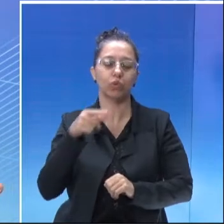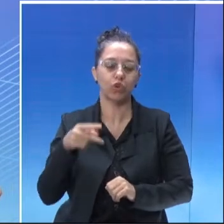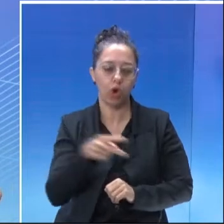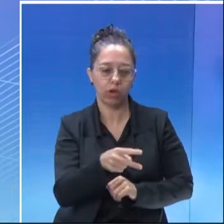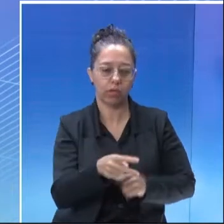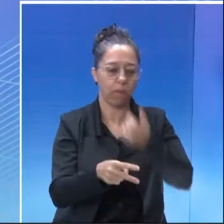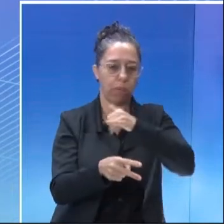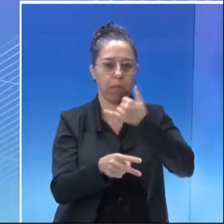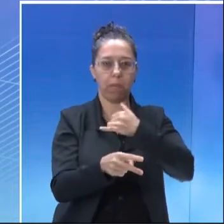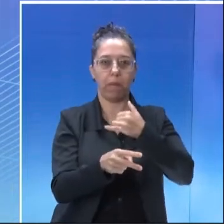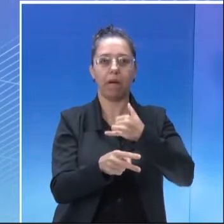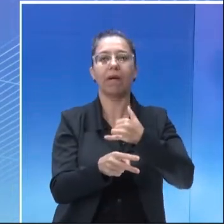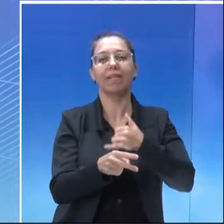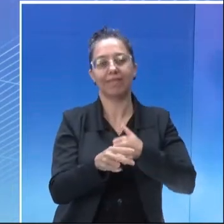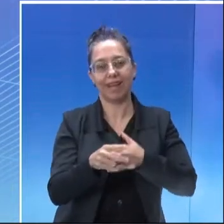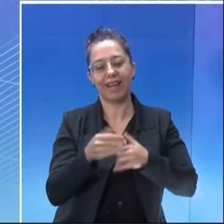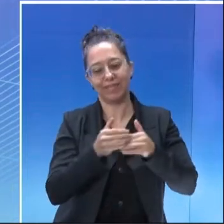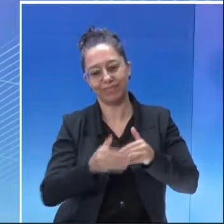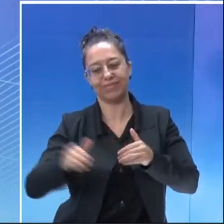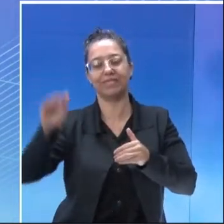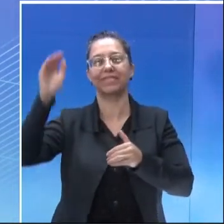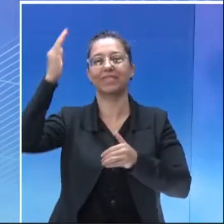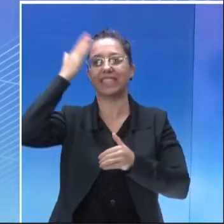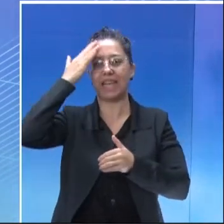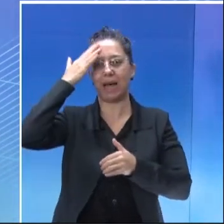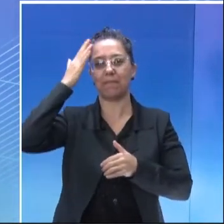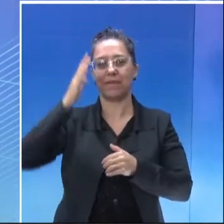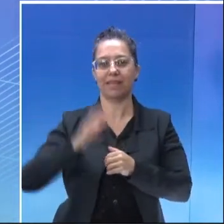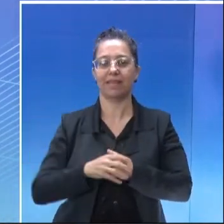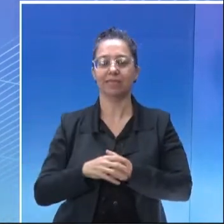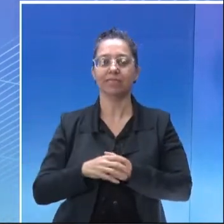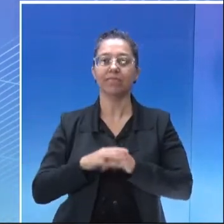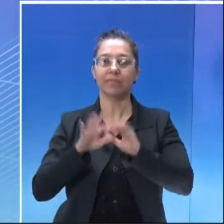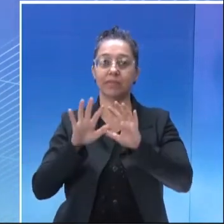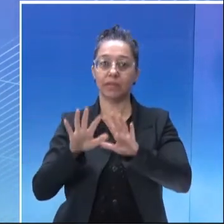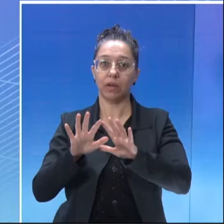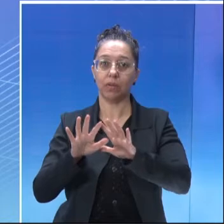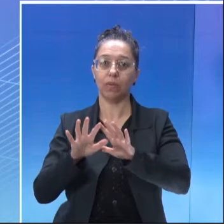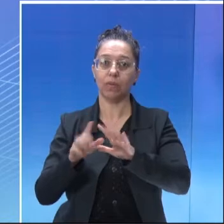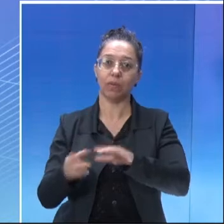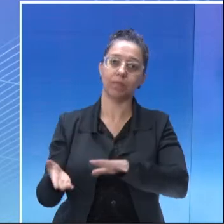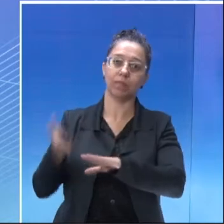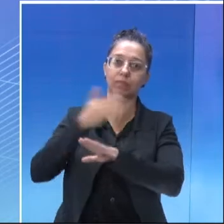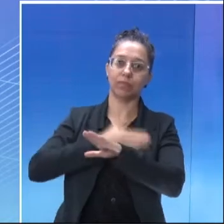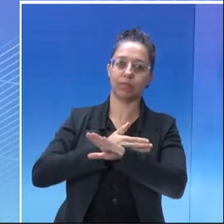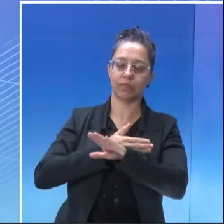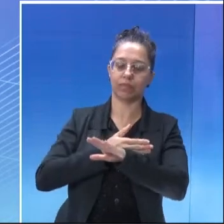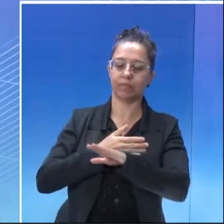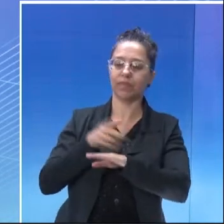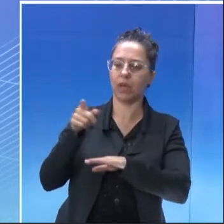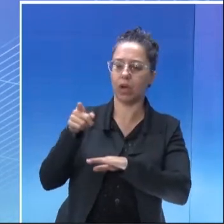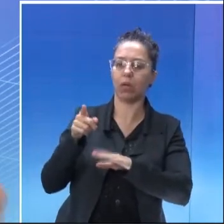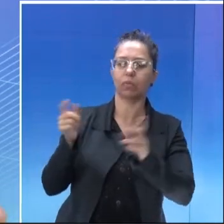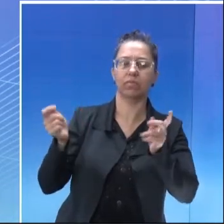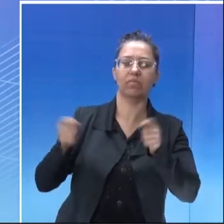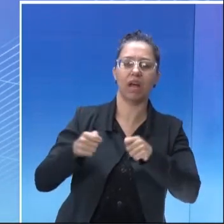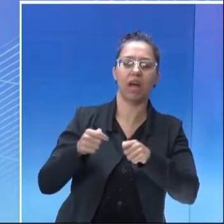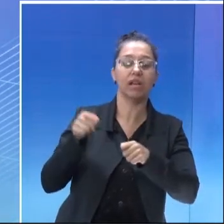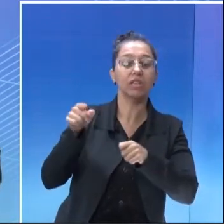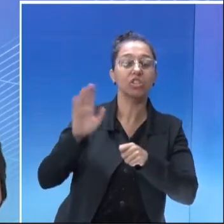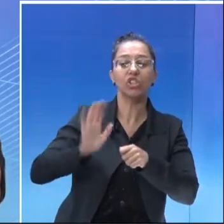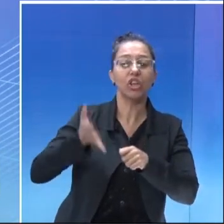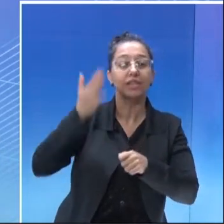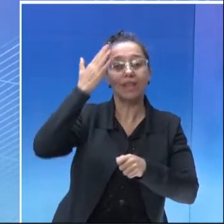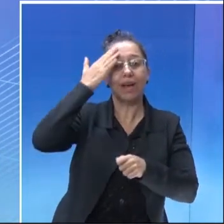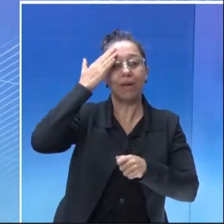um choque. Já os racionalistas dizem que você pode saber sim o que é um choque através do pensamento. Você não precisa enfiar o